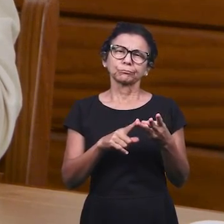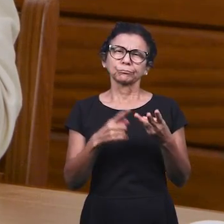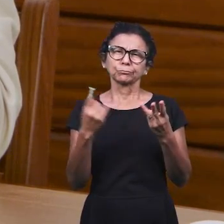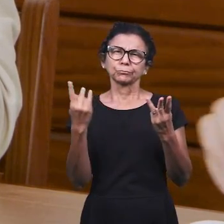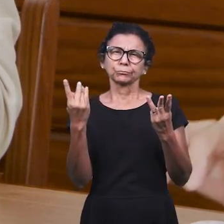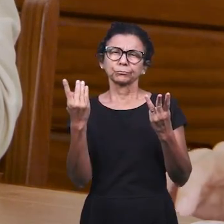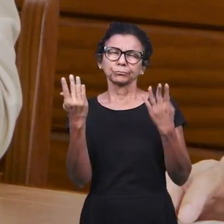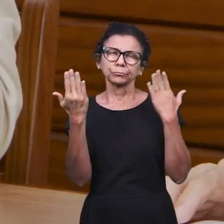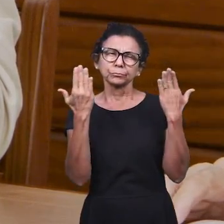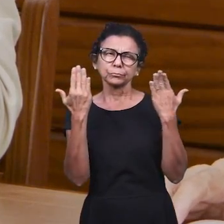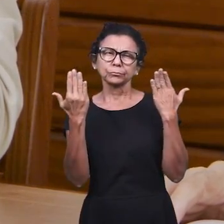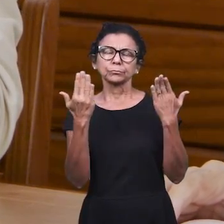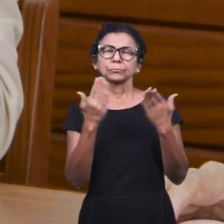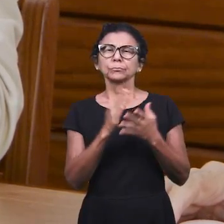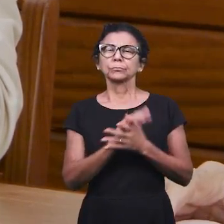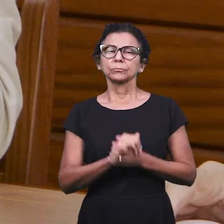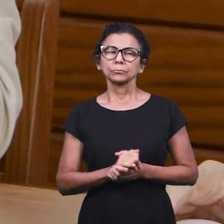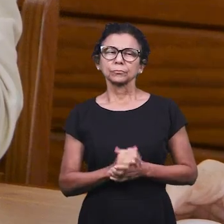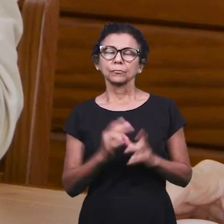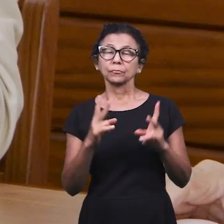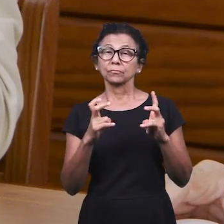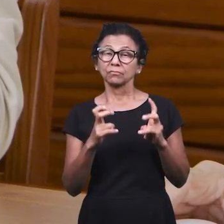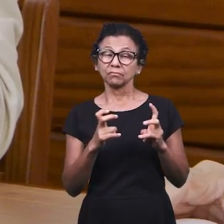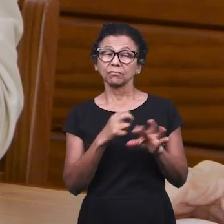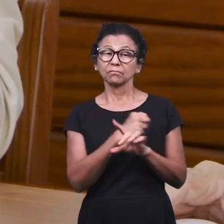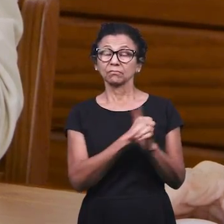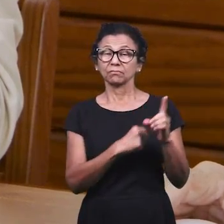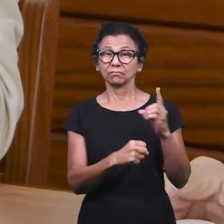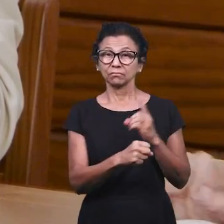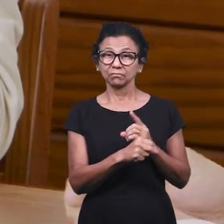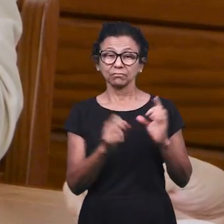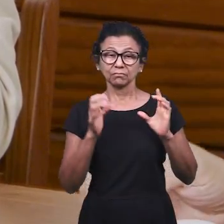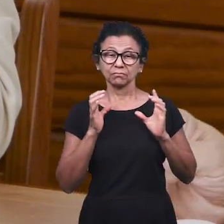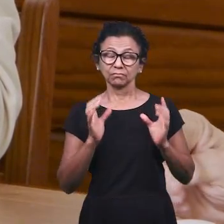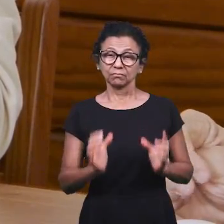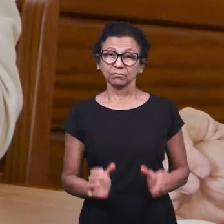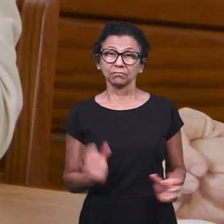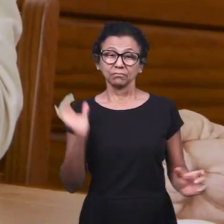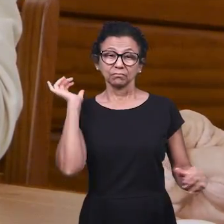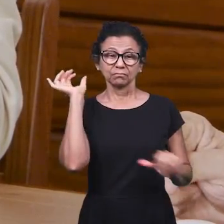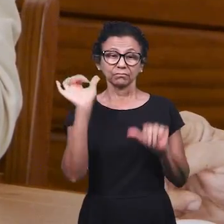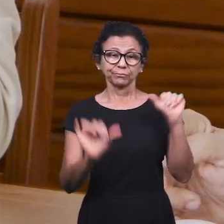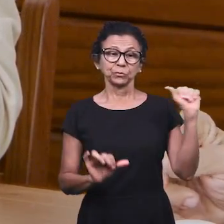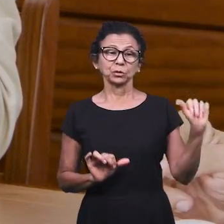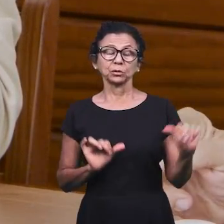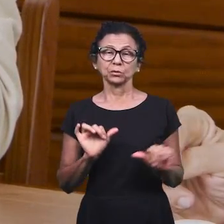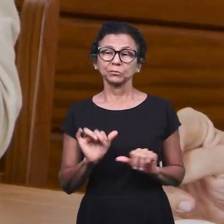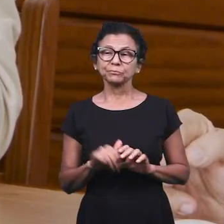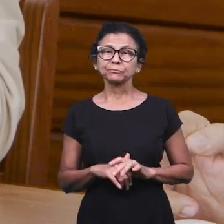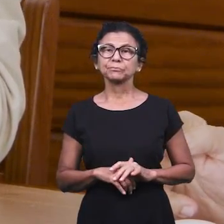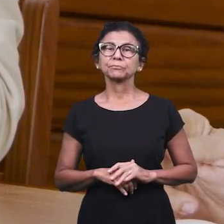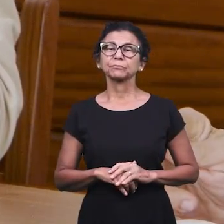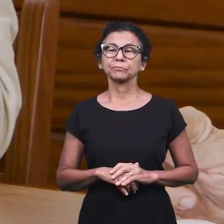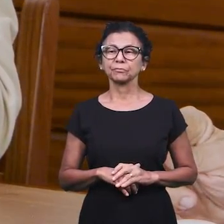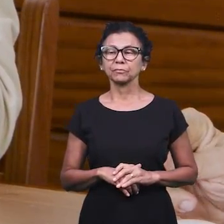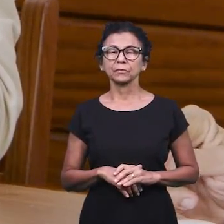que houve uma mudança no comportamento da sociedade. Ninguém tem dúvida que vivemos o século